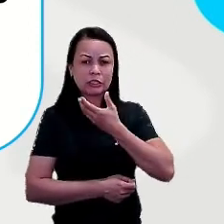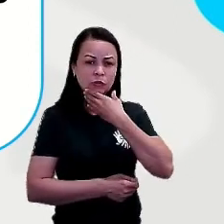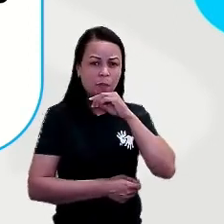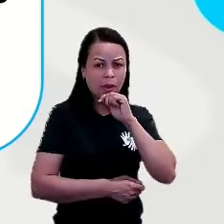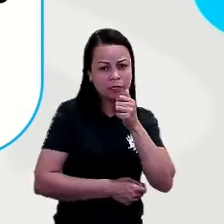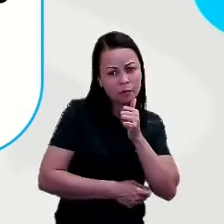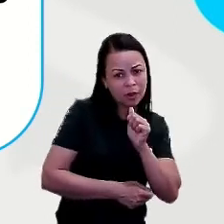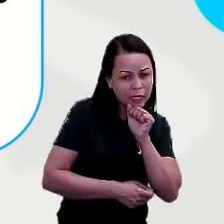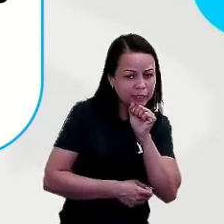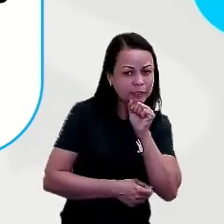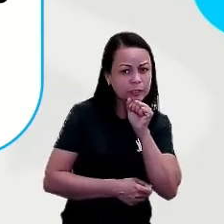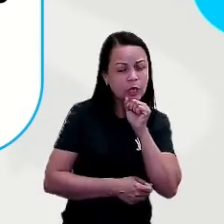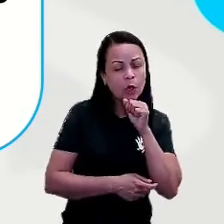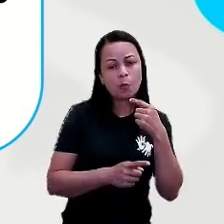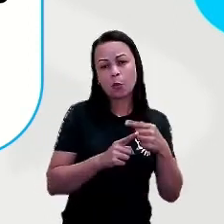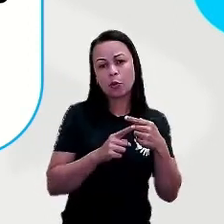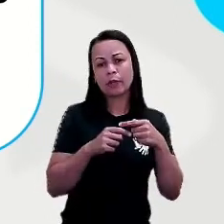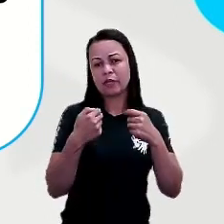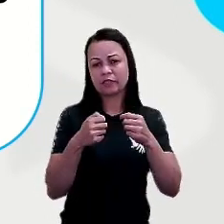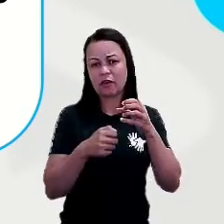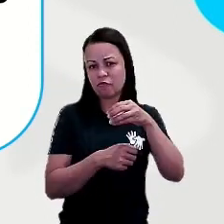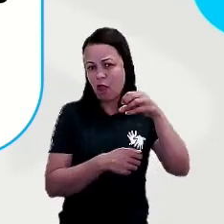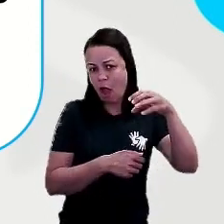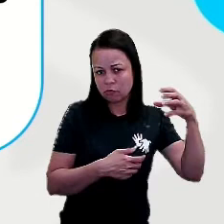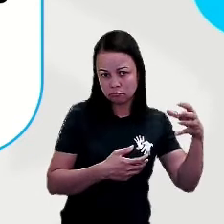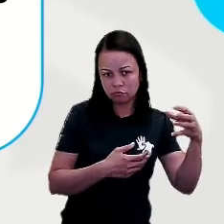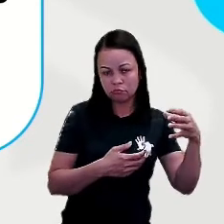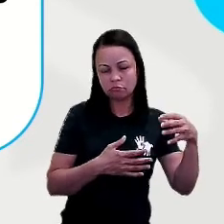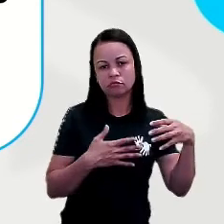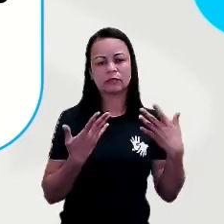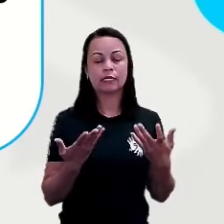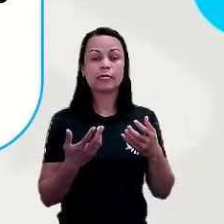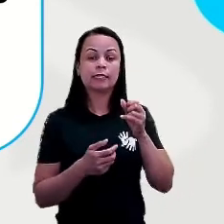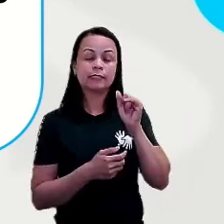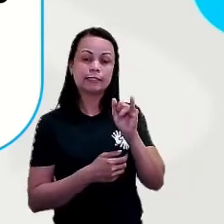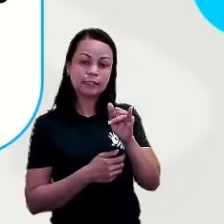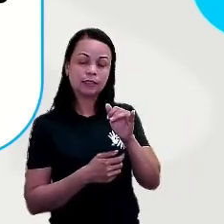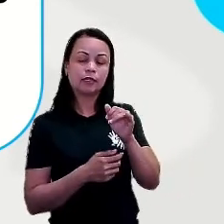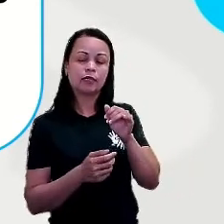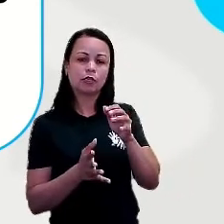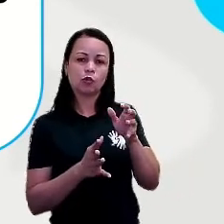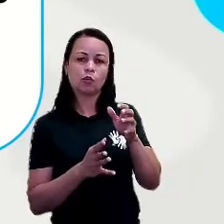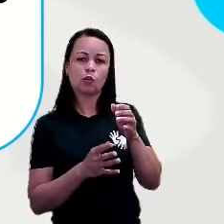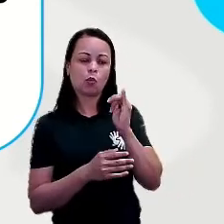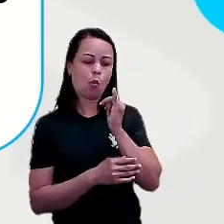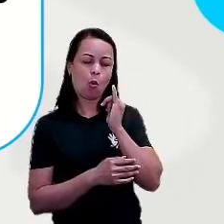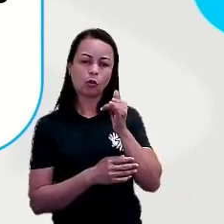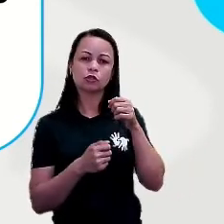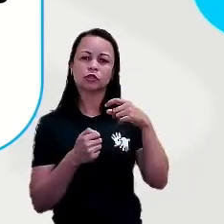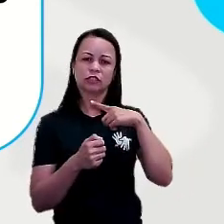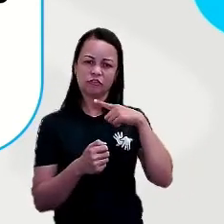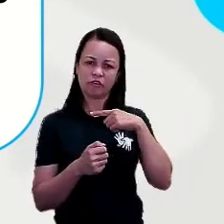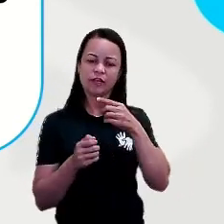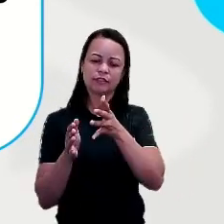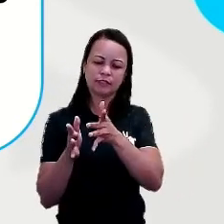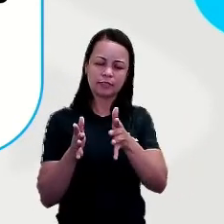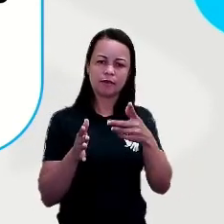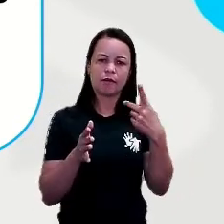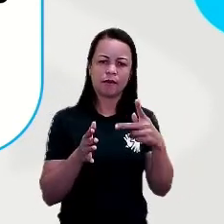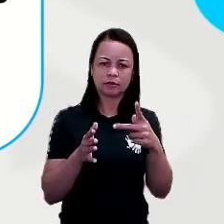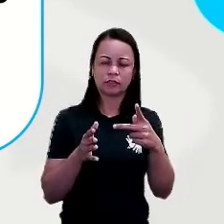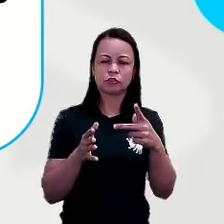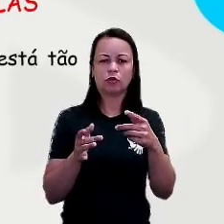precisavam viajar com tanta frequência? E aí, se no conto tivesse esse relato, o narrador seria onisciente,